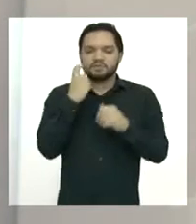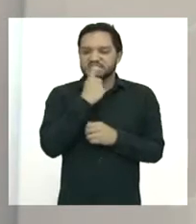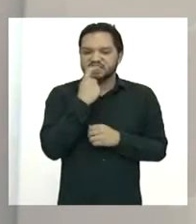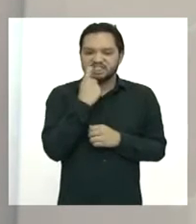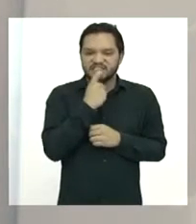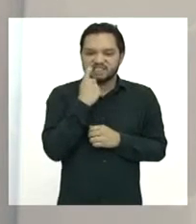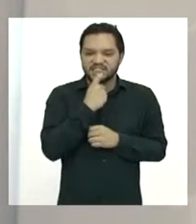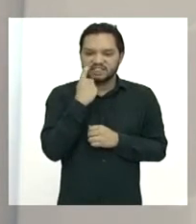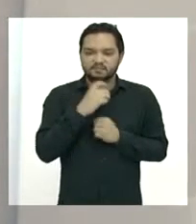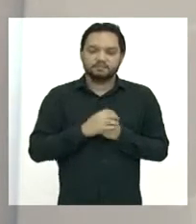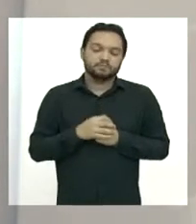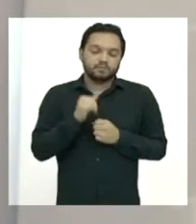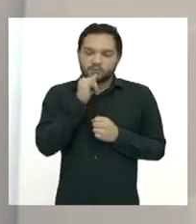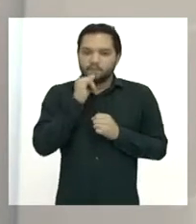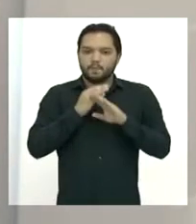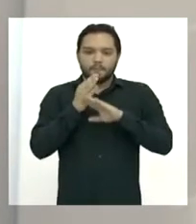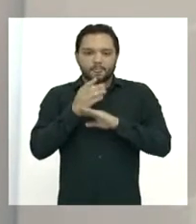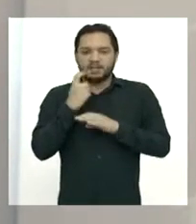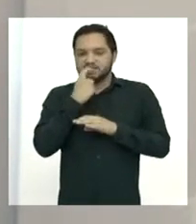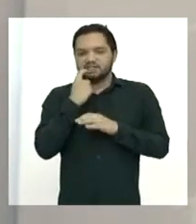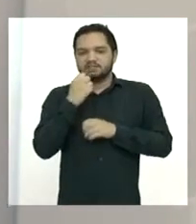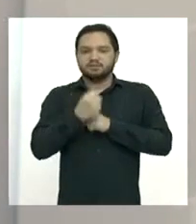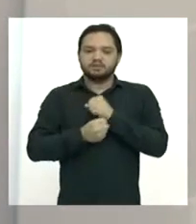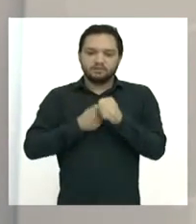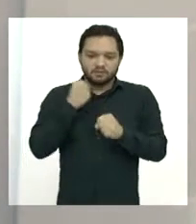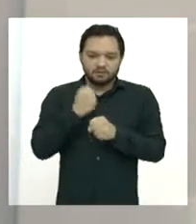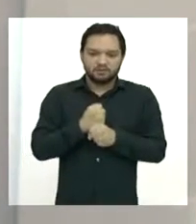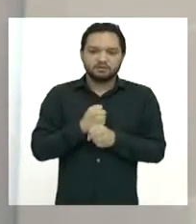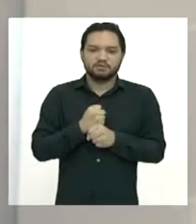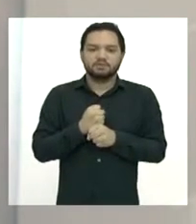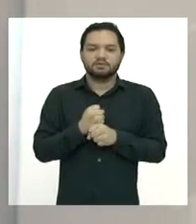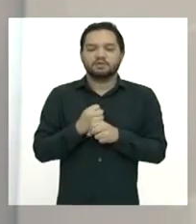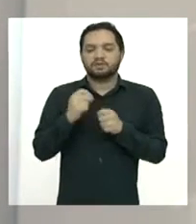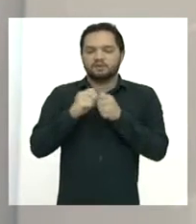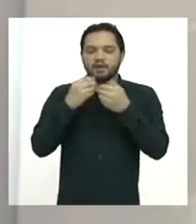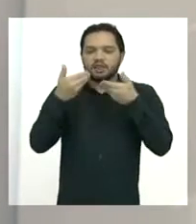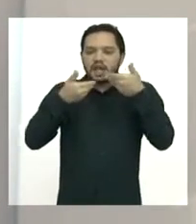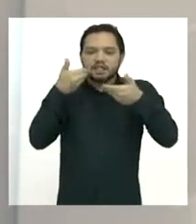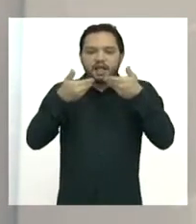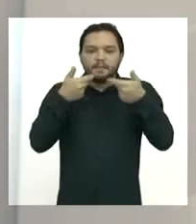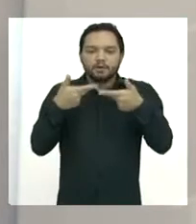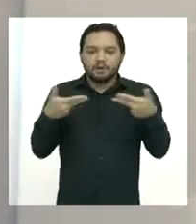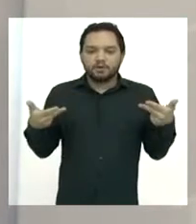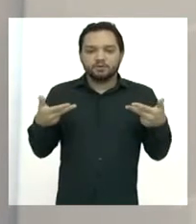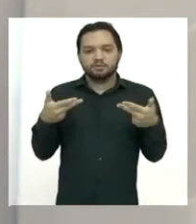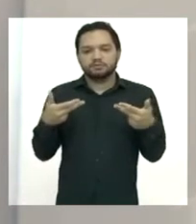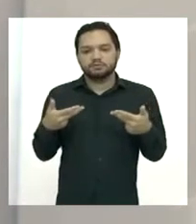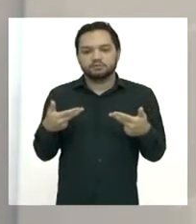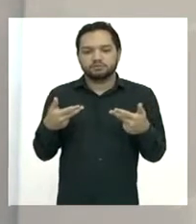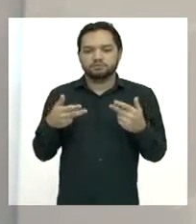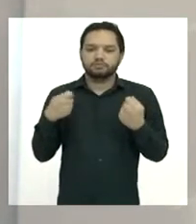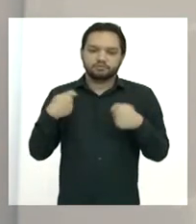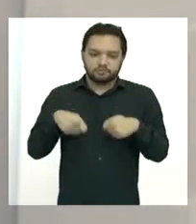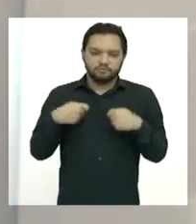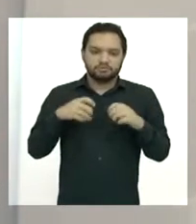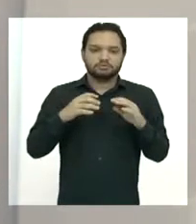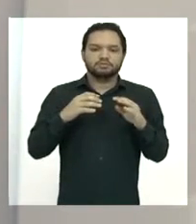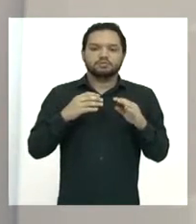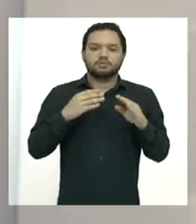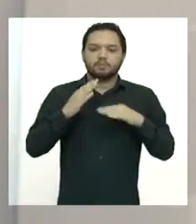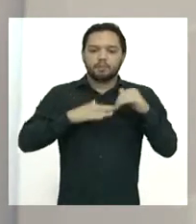num dentista todo ano, faz aquela prevenção. Seria importante ir todos os profissionais de saúde, todos os